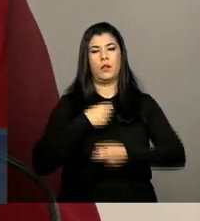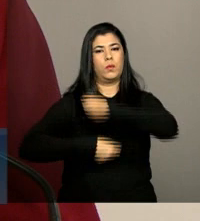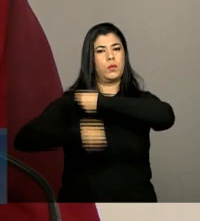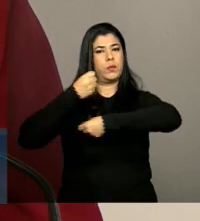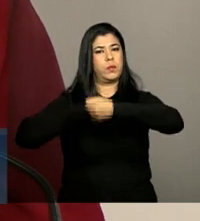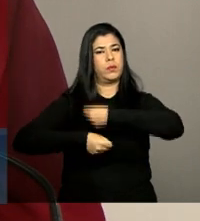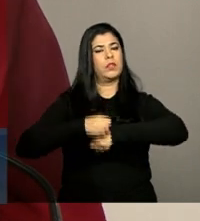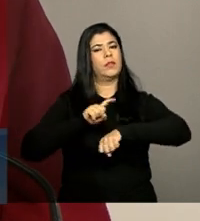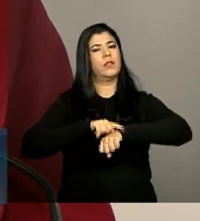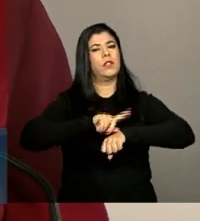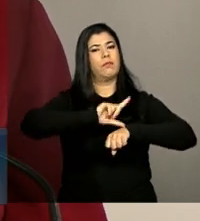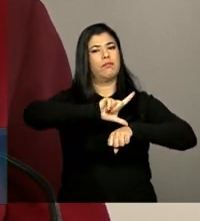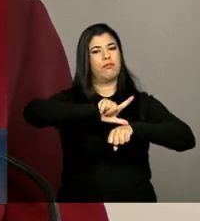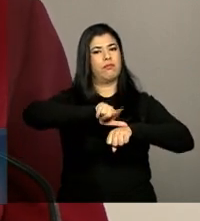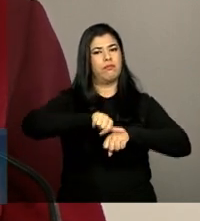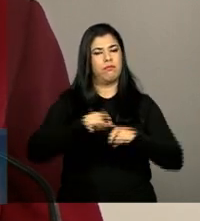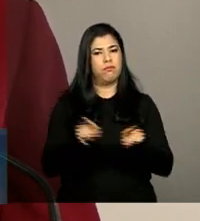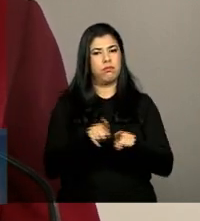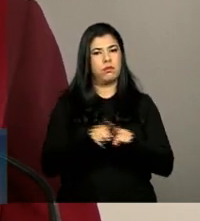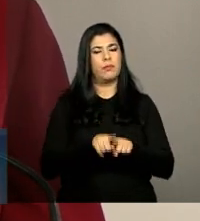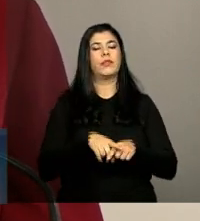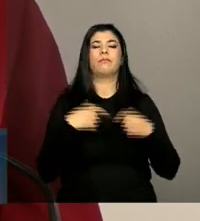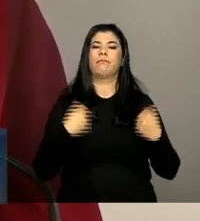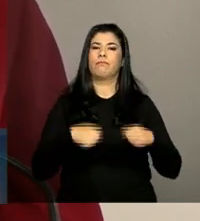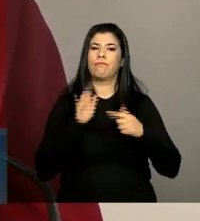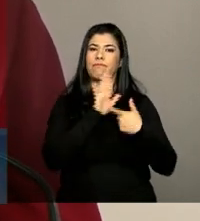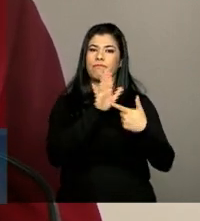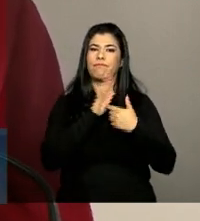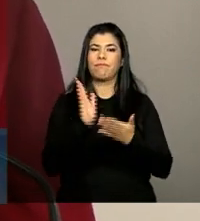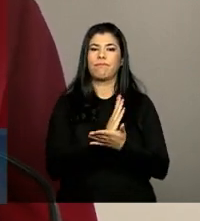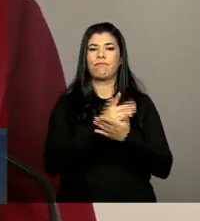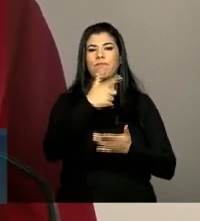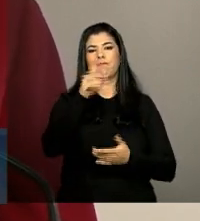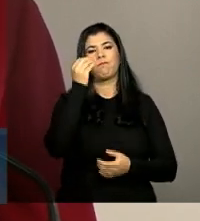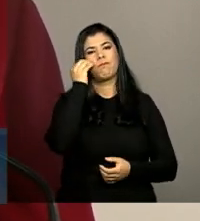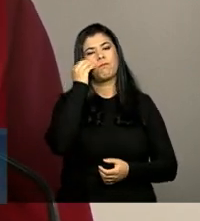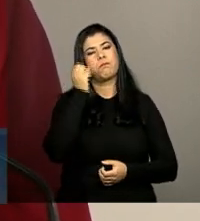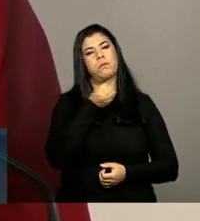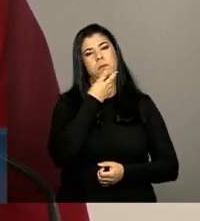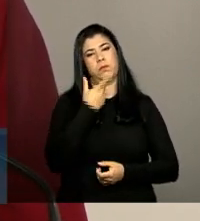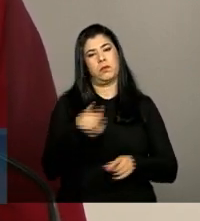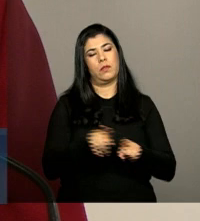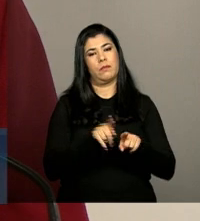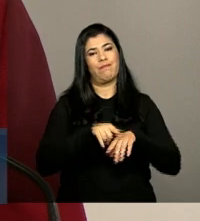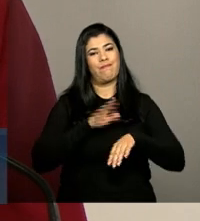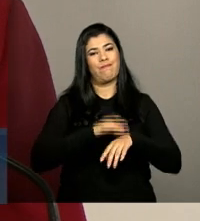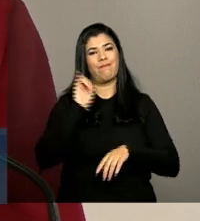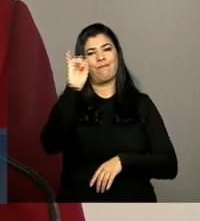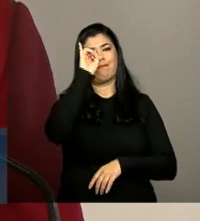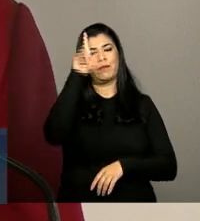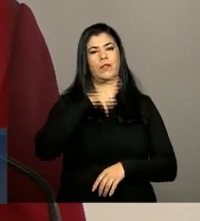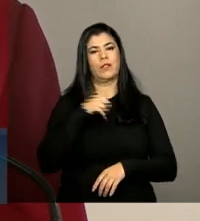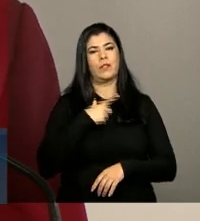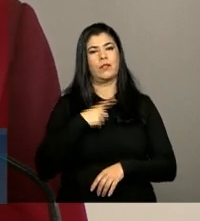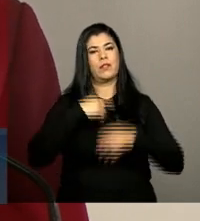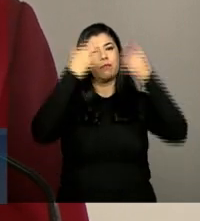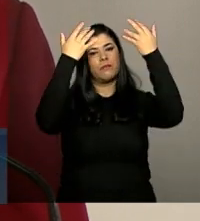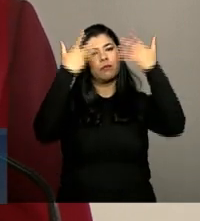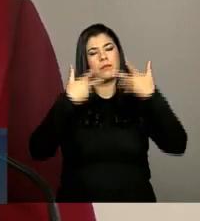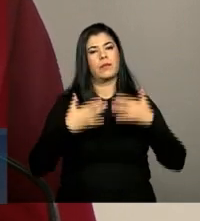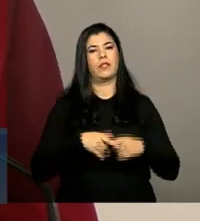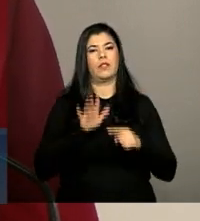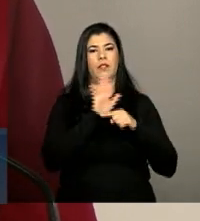renderia ótimas histórias sobre tudo eu quero destacar duas grandes contribuições do professor